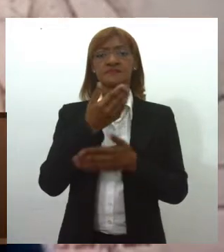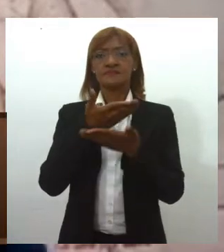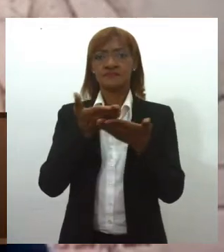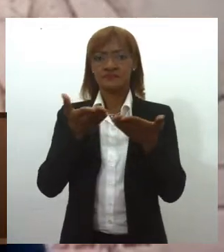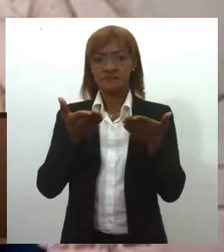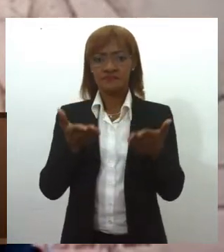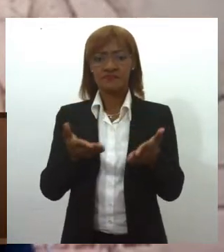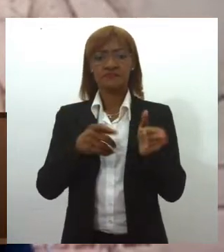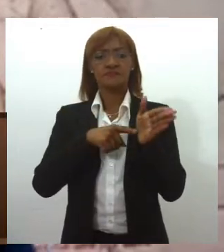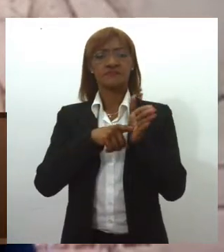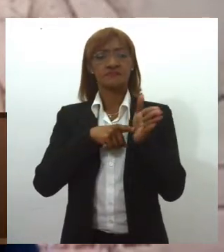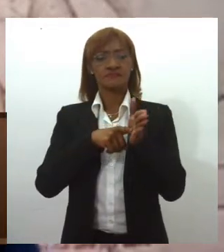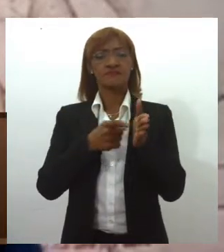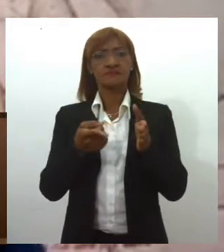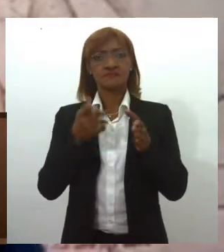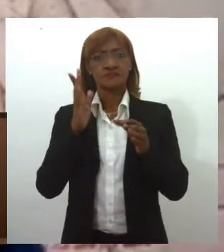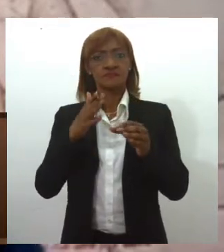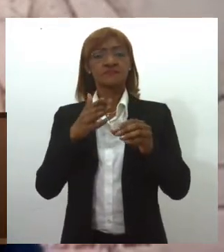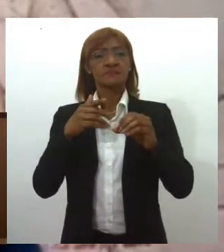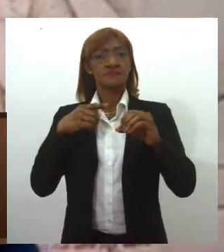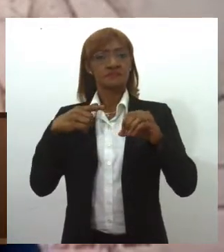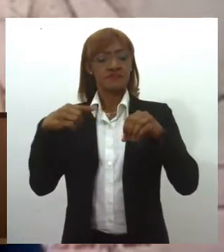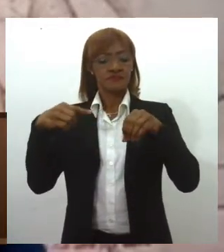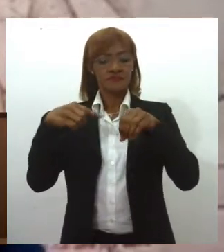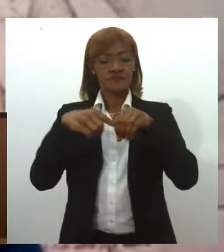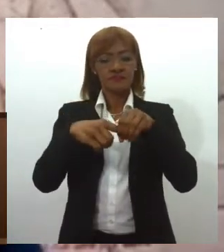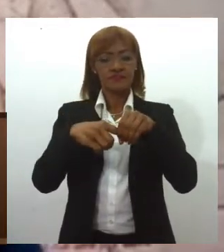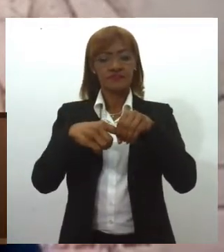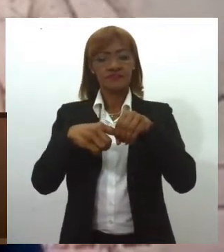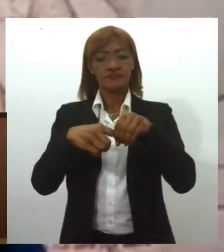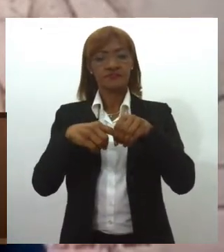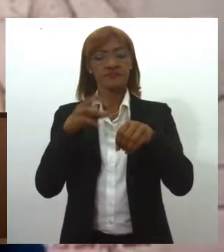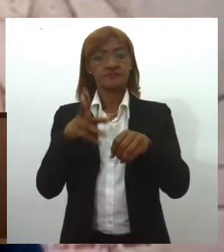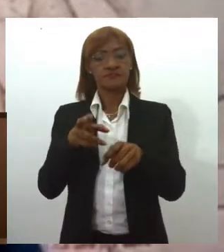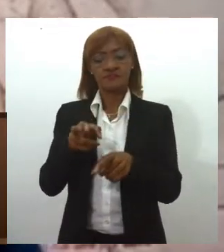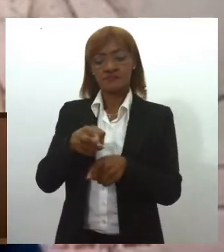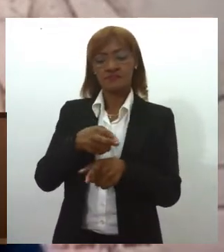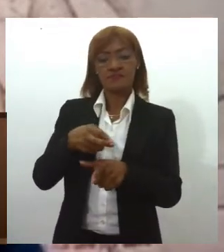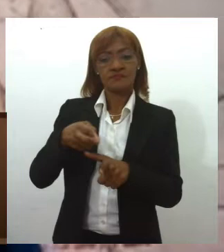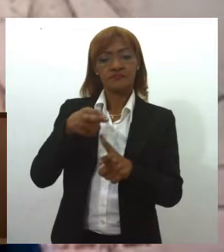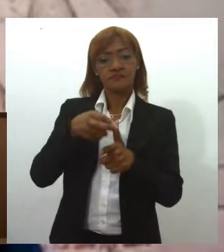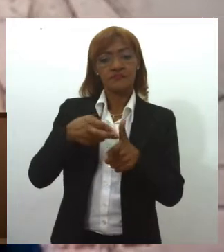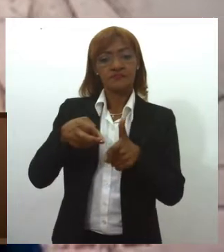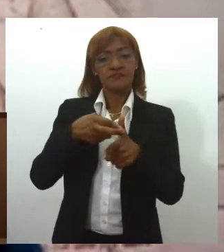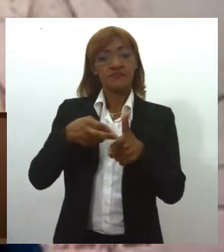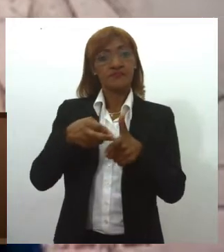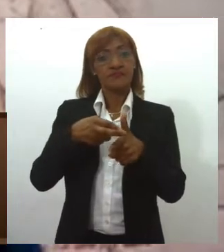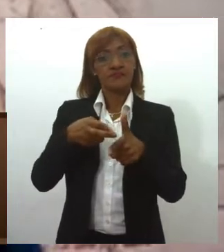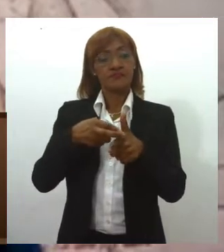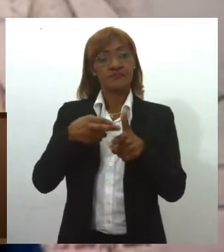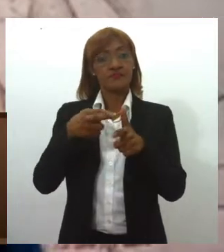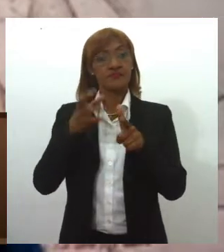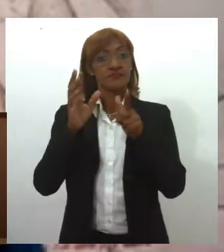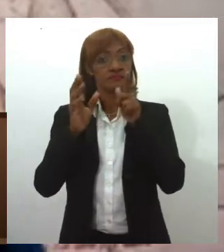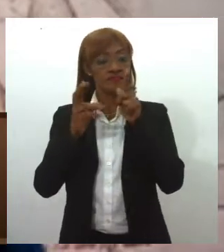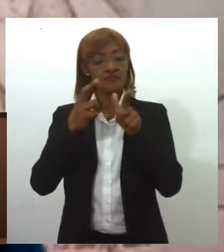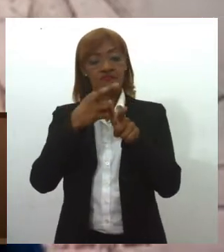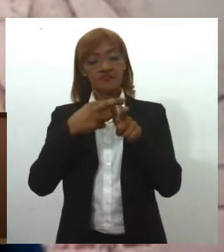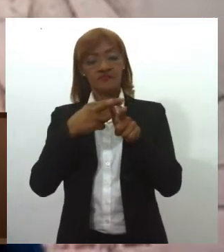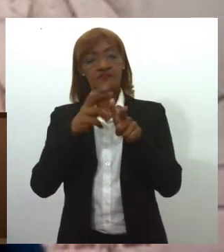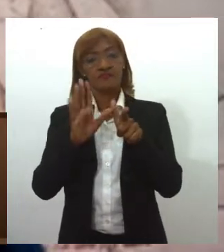o PSA e toque retal. E, como eu falei, isso tem melhorado, isso tem, aos poucos,